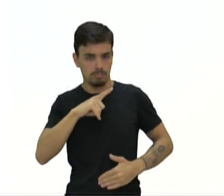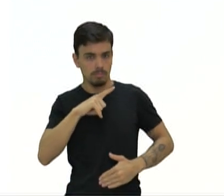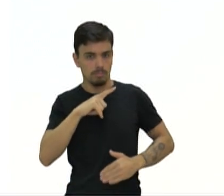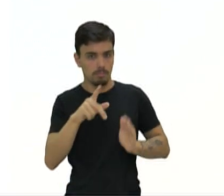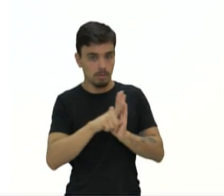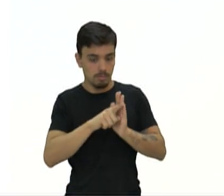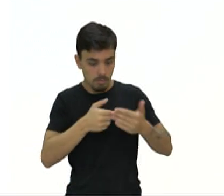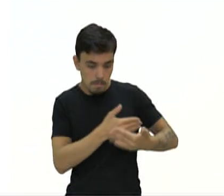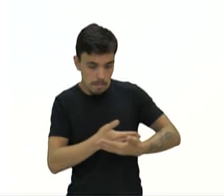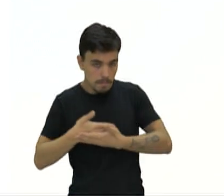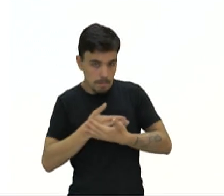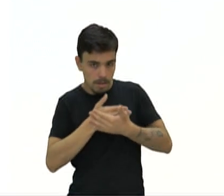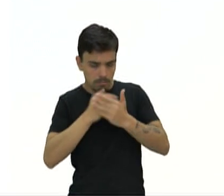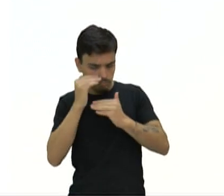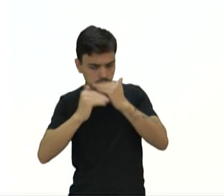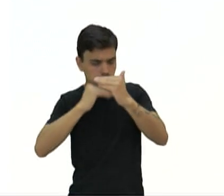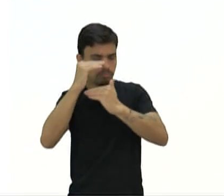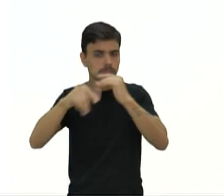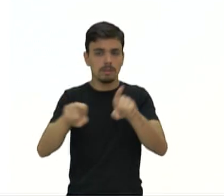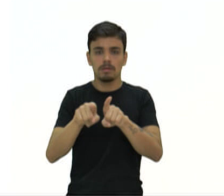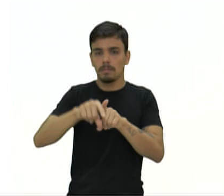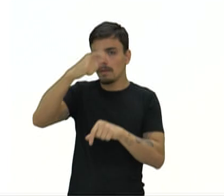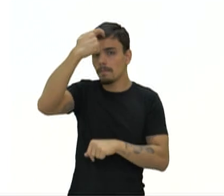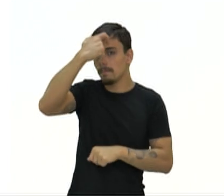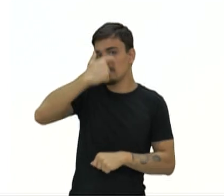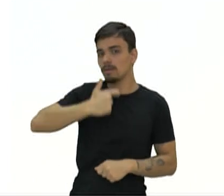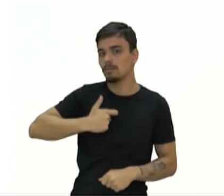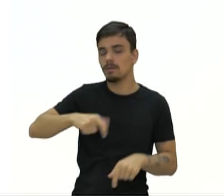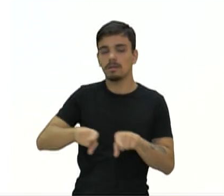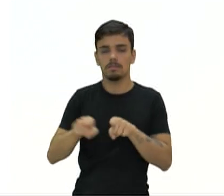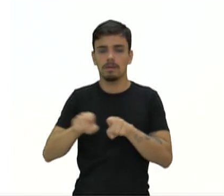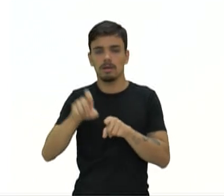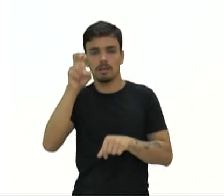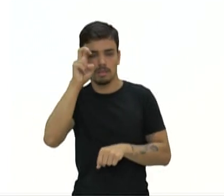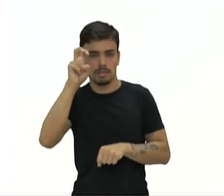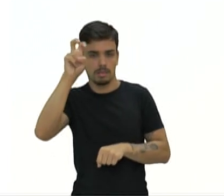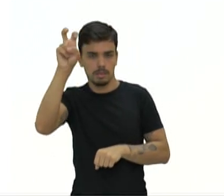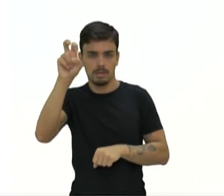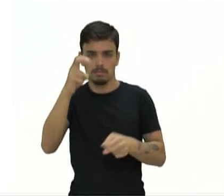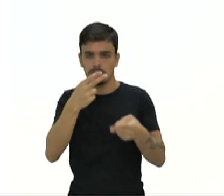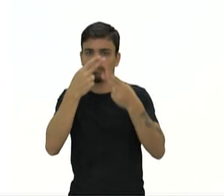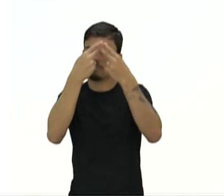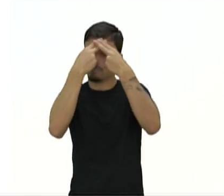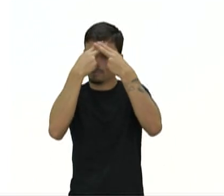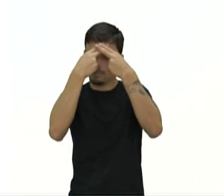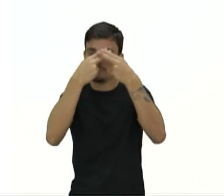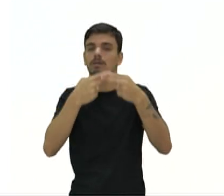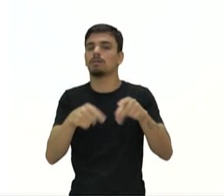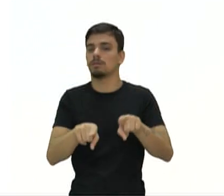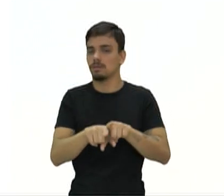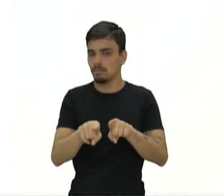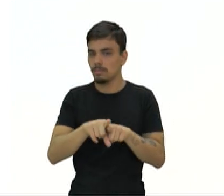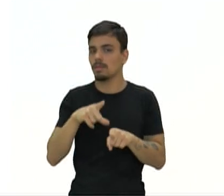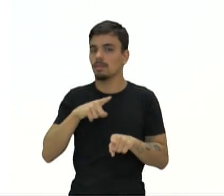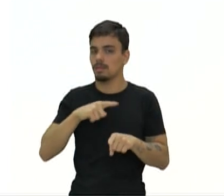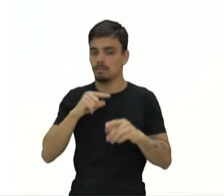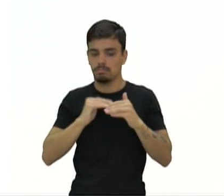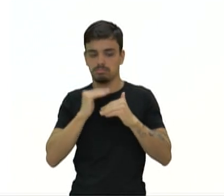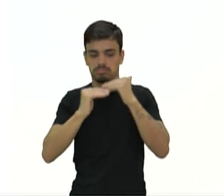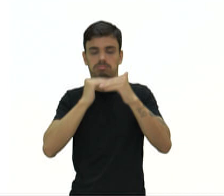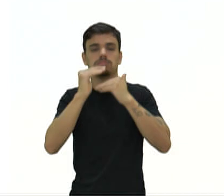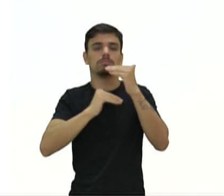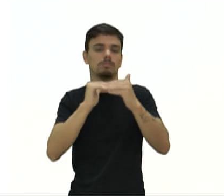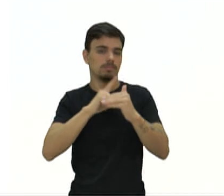está se formando, né? A personalidade, a inteligência, traumas também estão propensos a sofrer